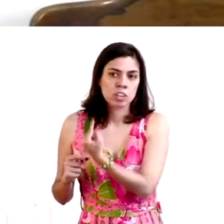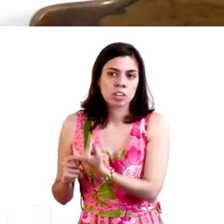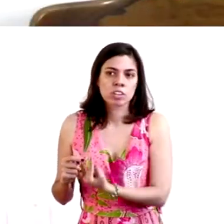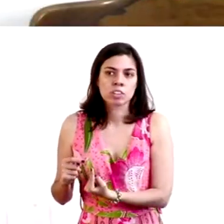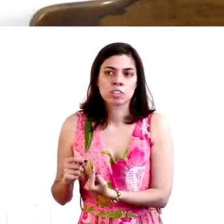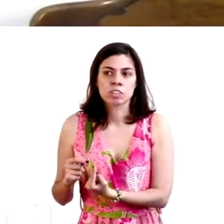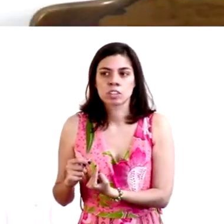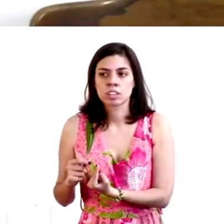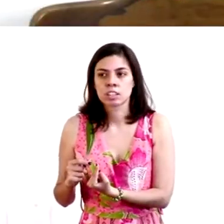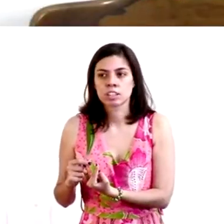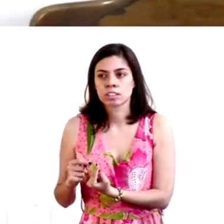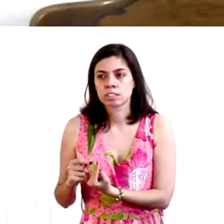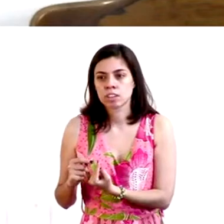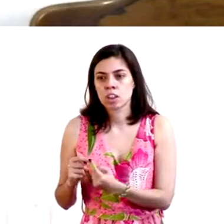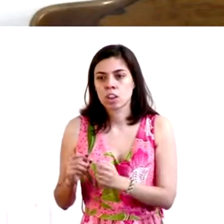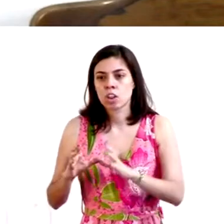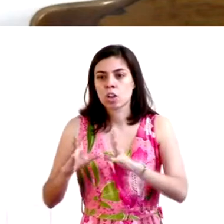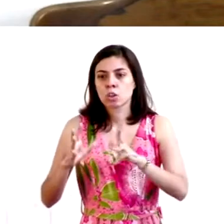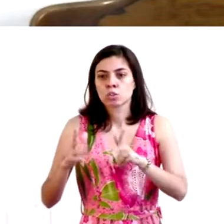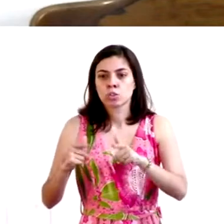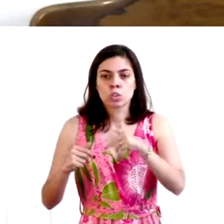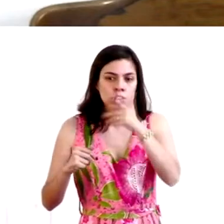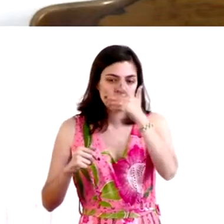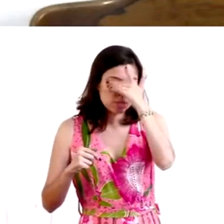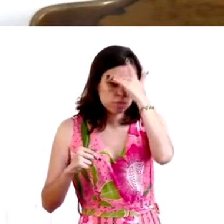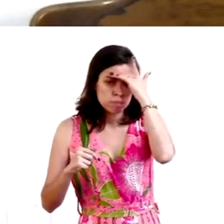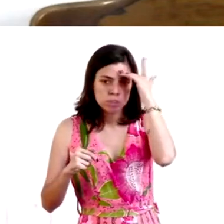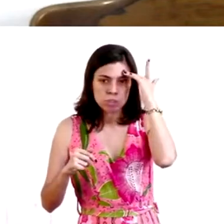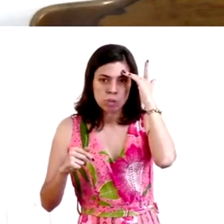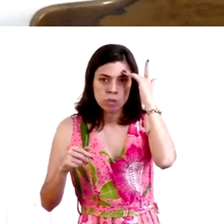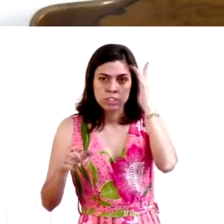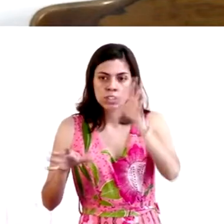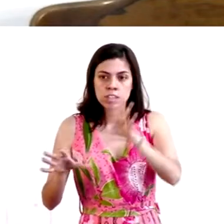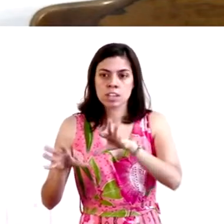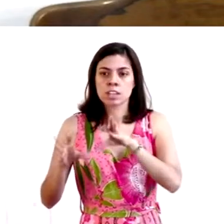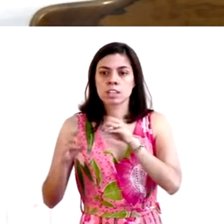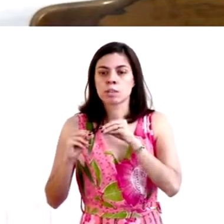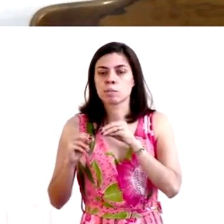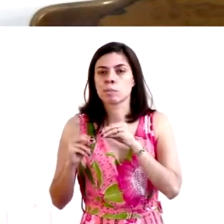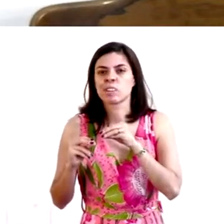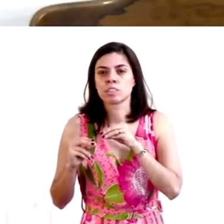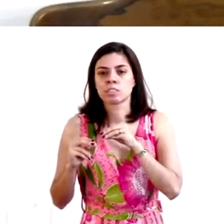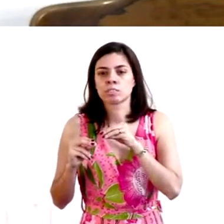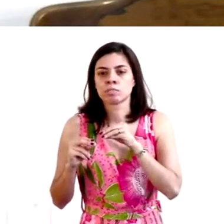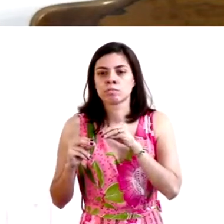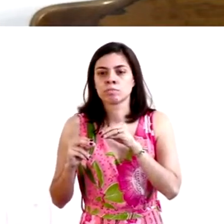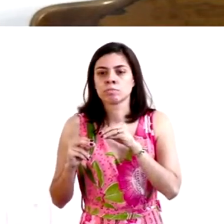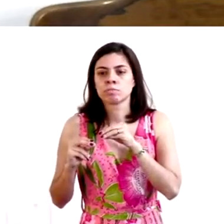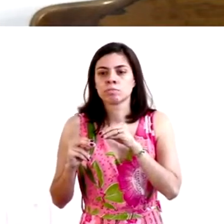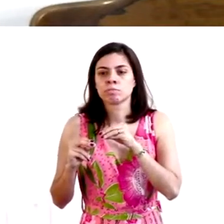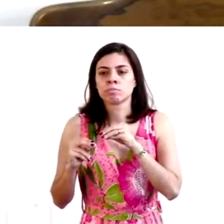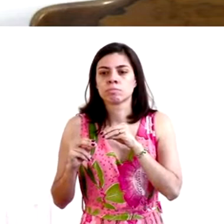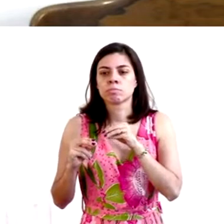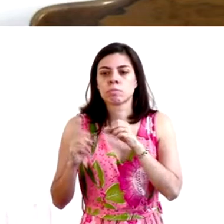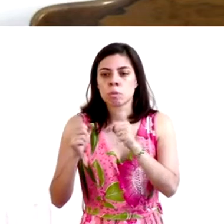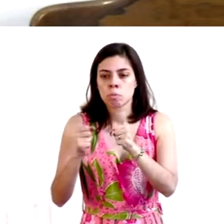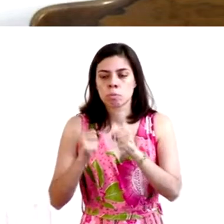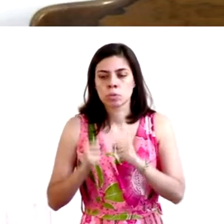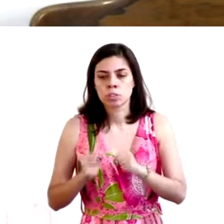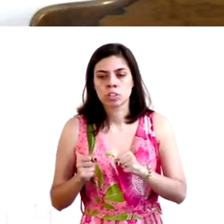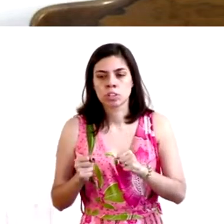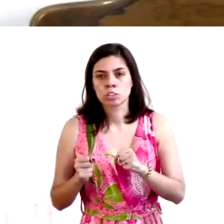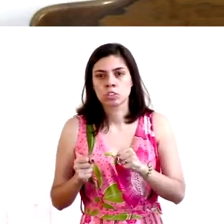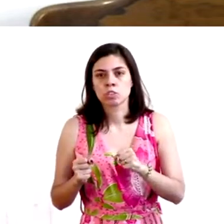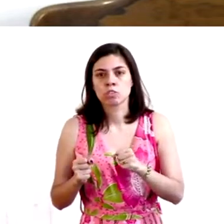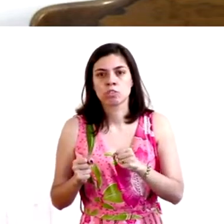o receberam. Mas a todos quantos o receberam, deu-lhes o poder de serem feitos filhos de